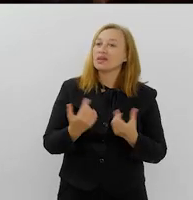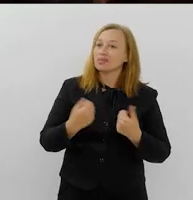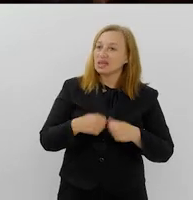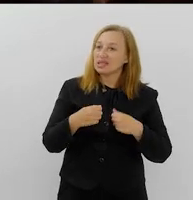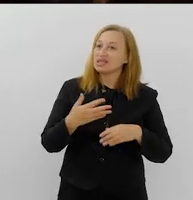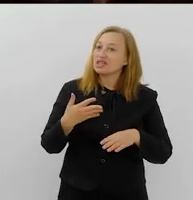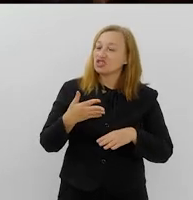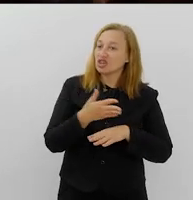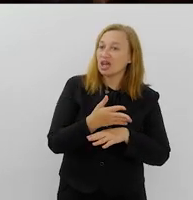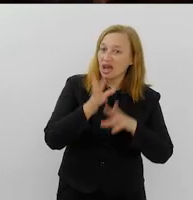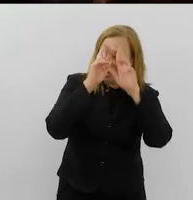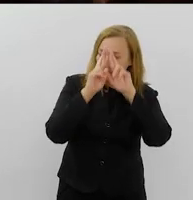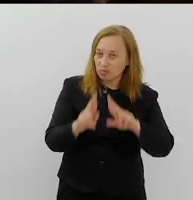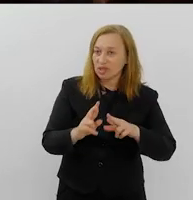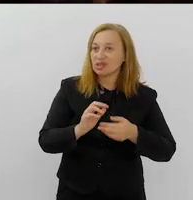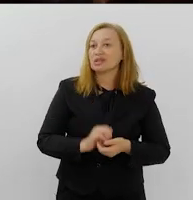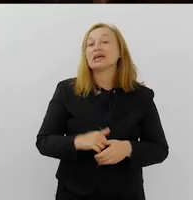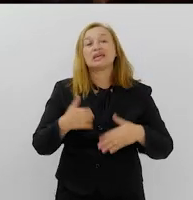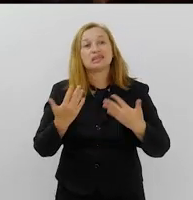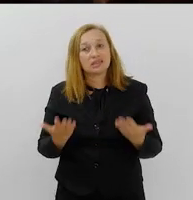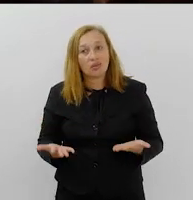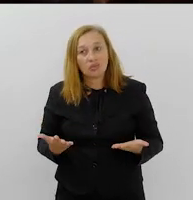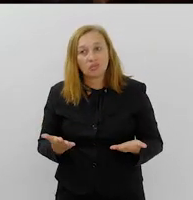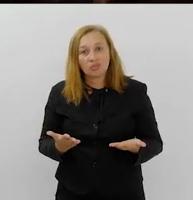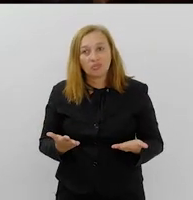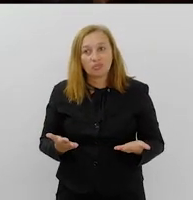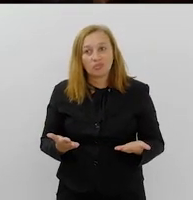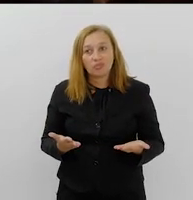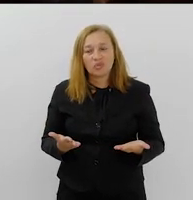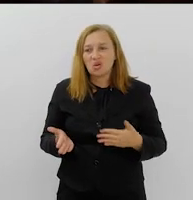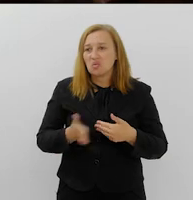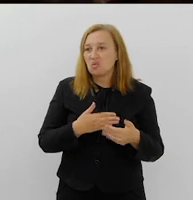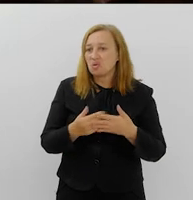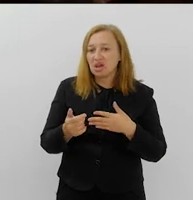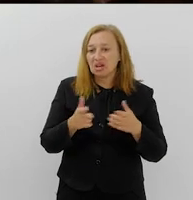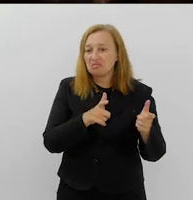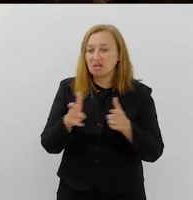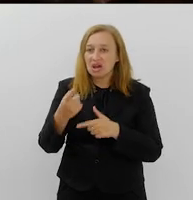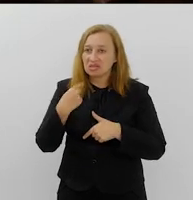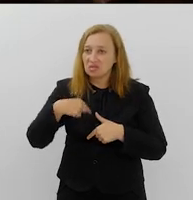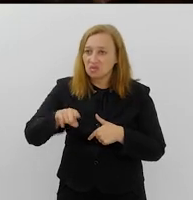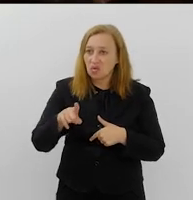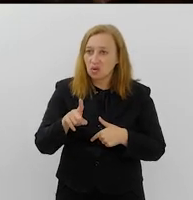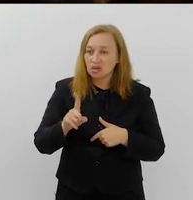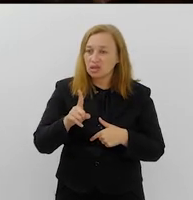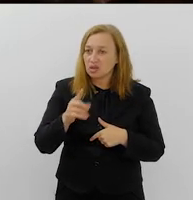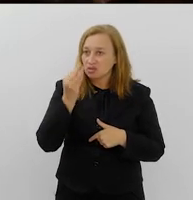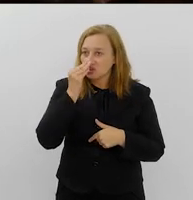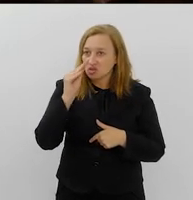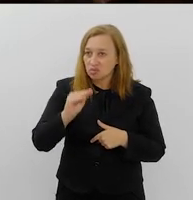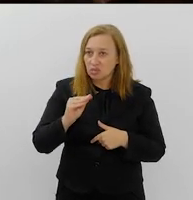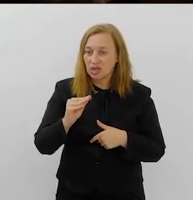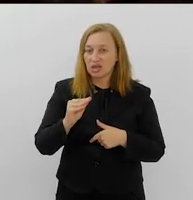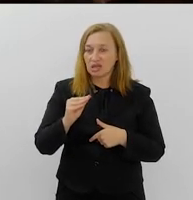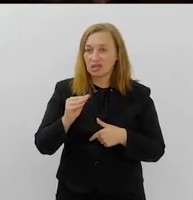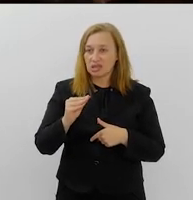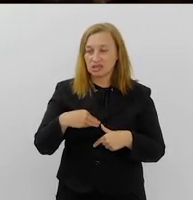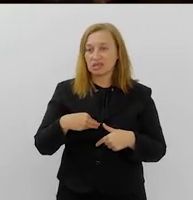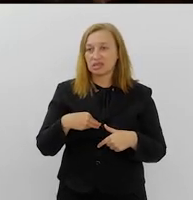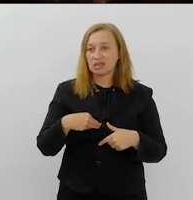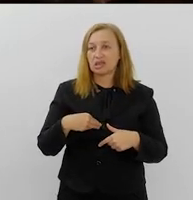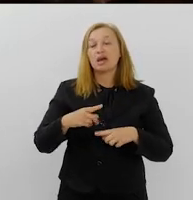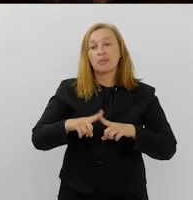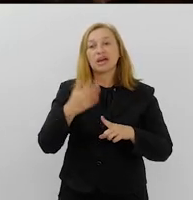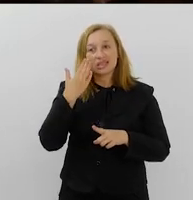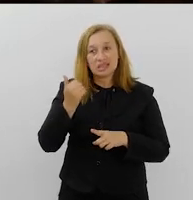respeitado. Mas a gente tem que chegar respeitando. Então, onde quer que você vá, não negue quem você